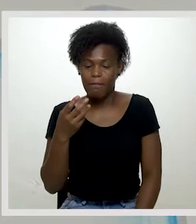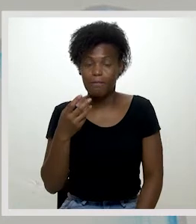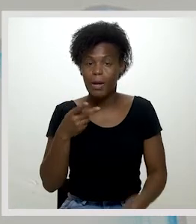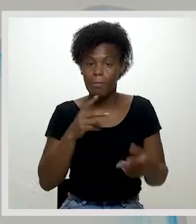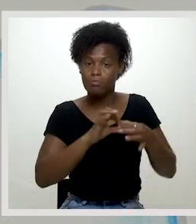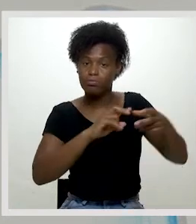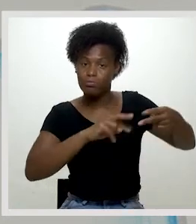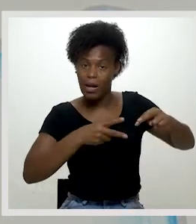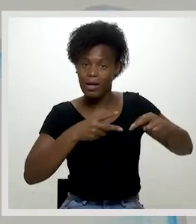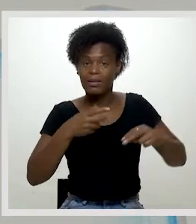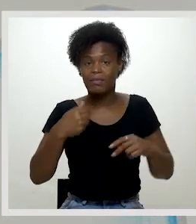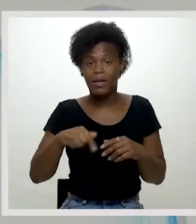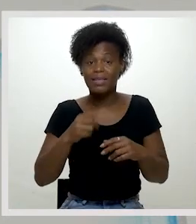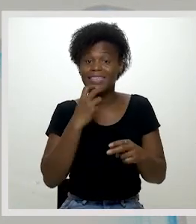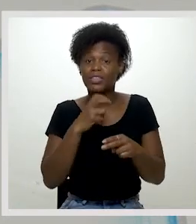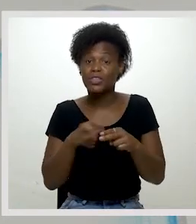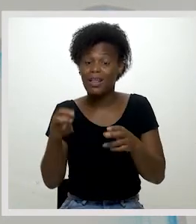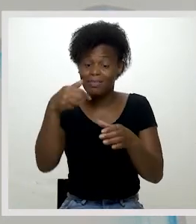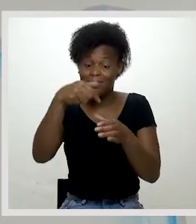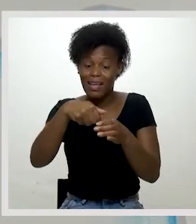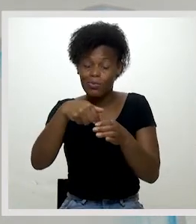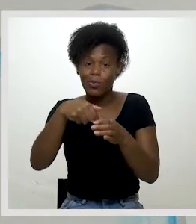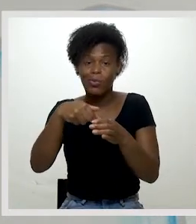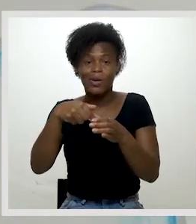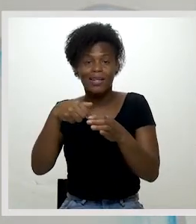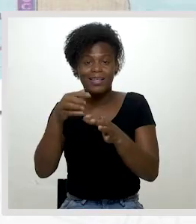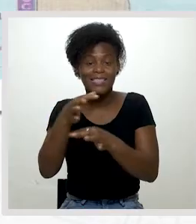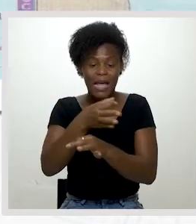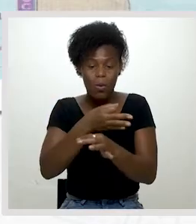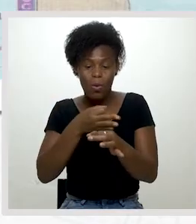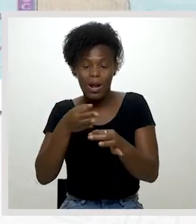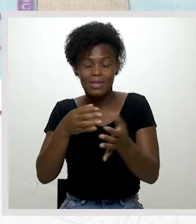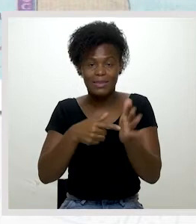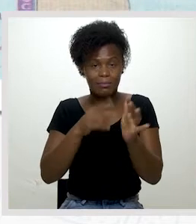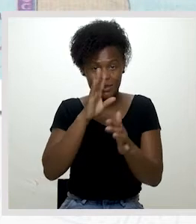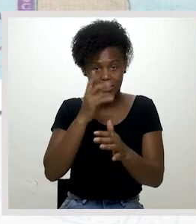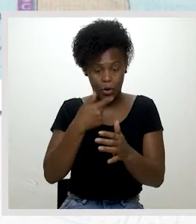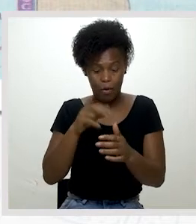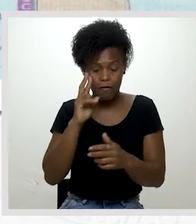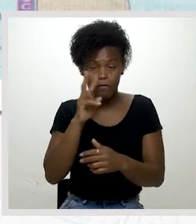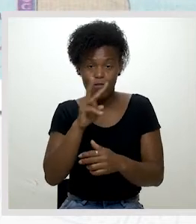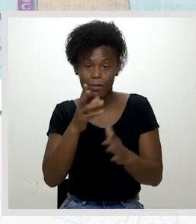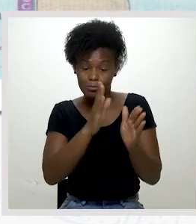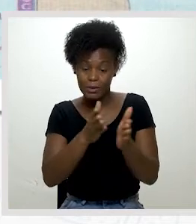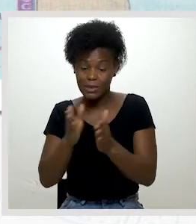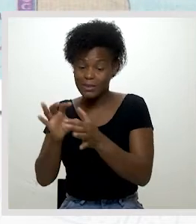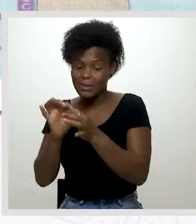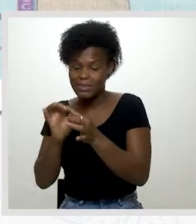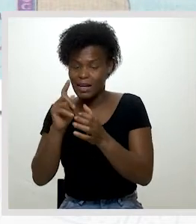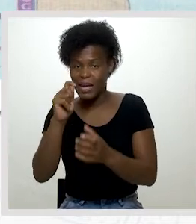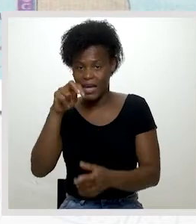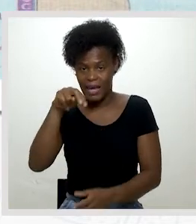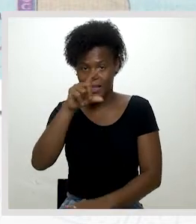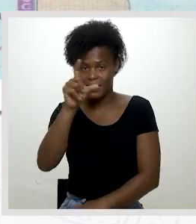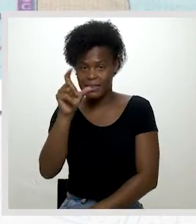pela energia dentro da célula. No entanto, se nós repararmos aqui, o processo de ligação da enzima